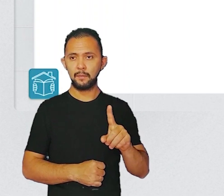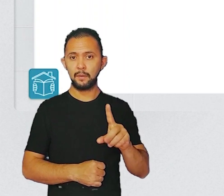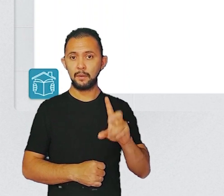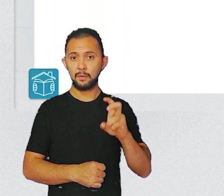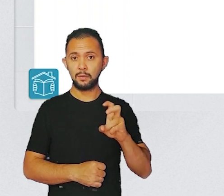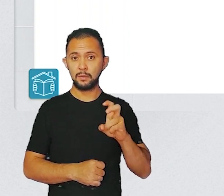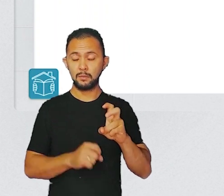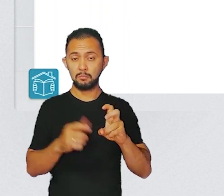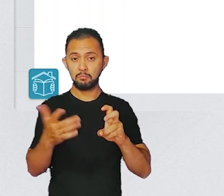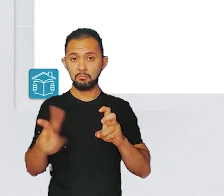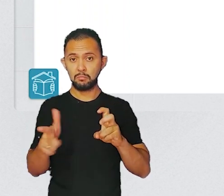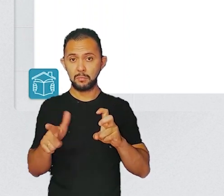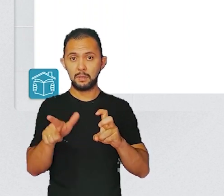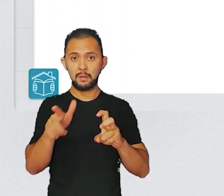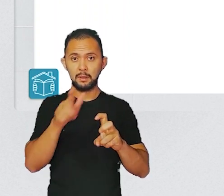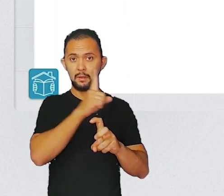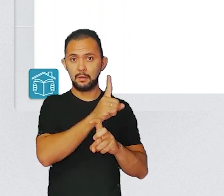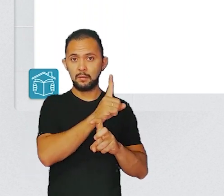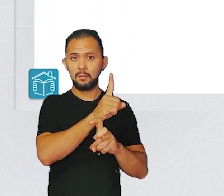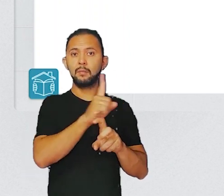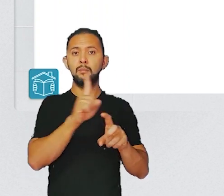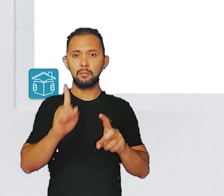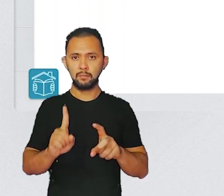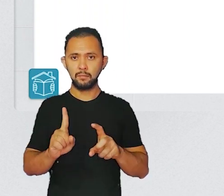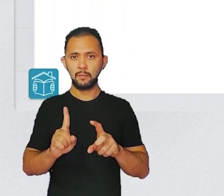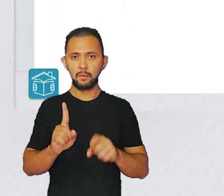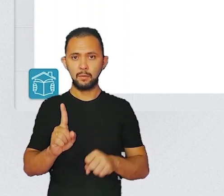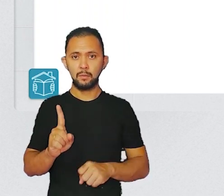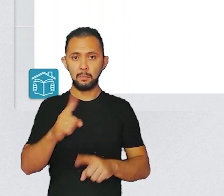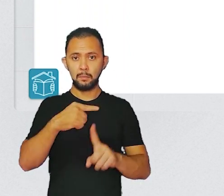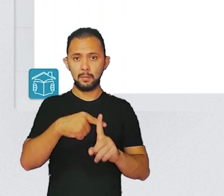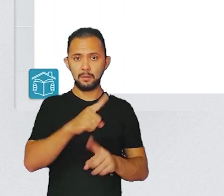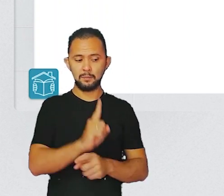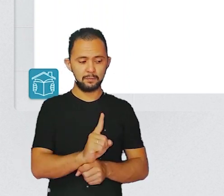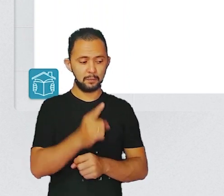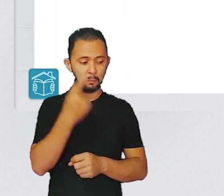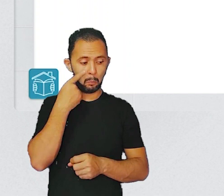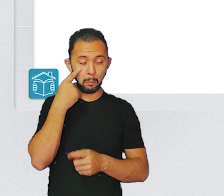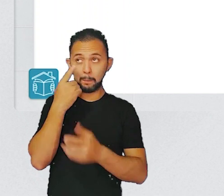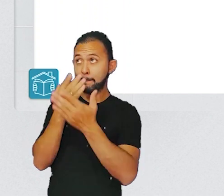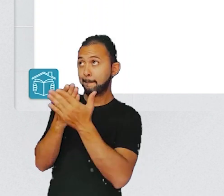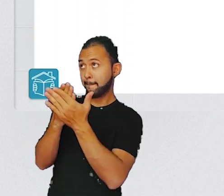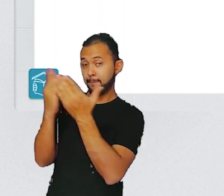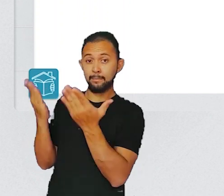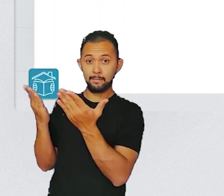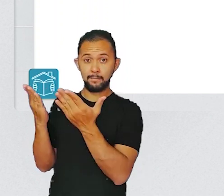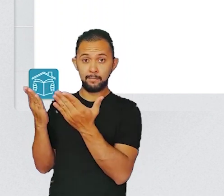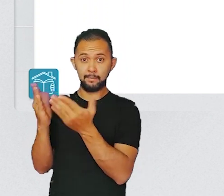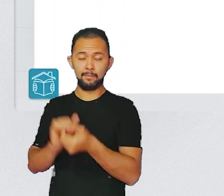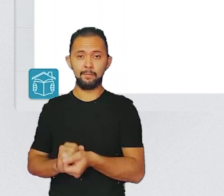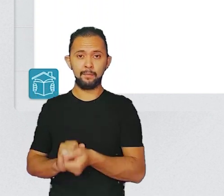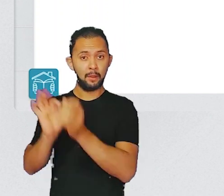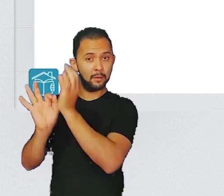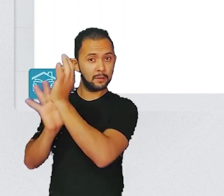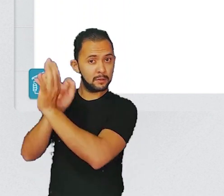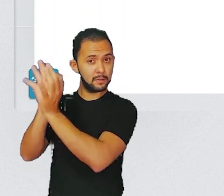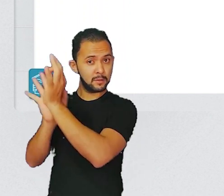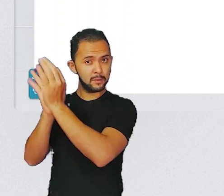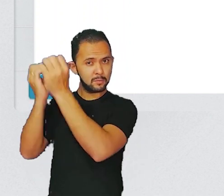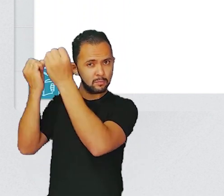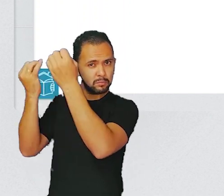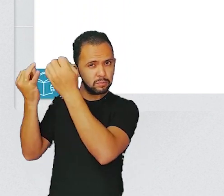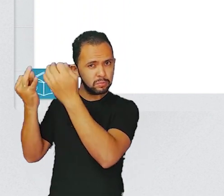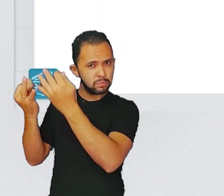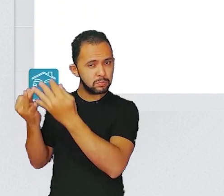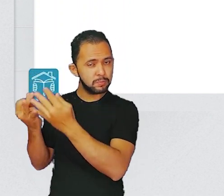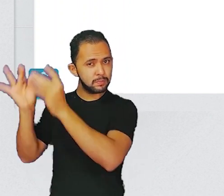quando não tem ninguém, é 1. E aí, nós vamos somar mais 1. Show de bola? Ó, nesse